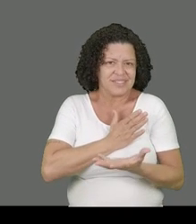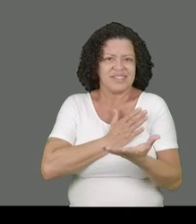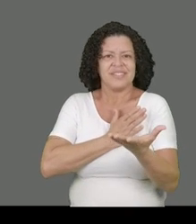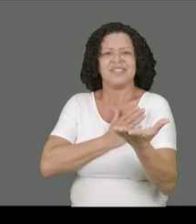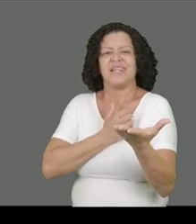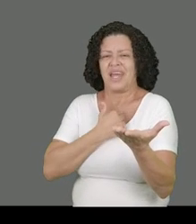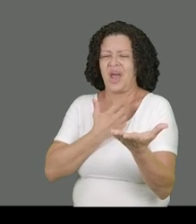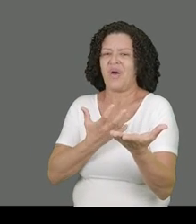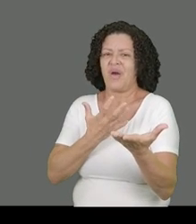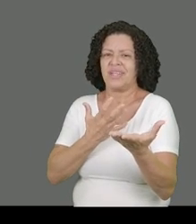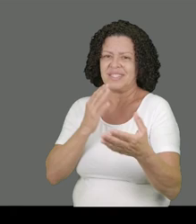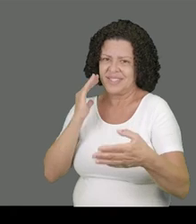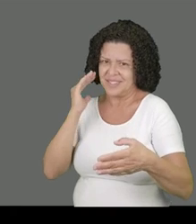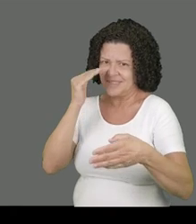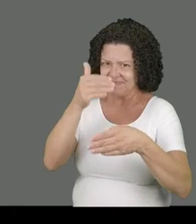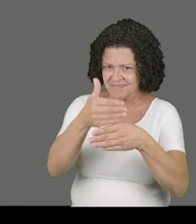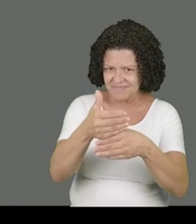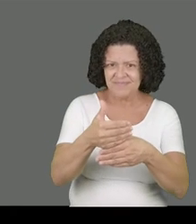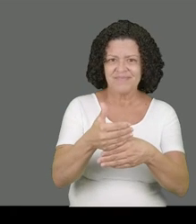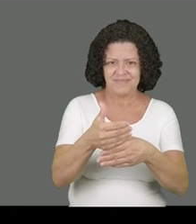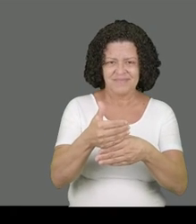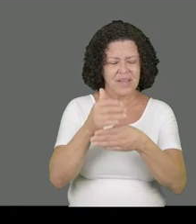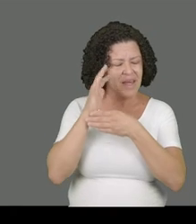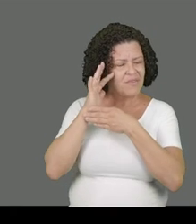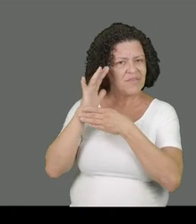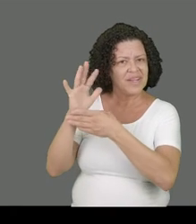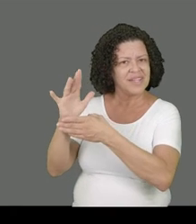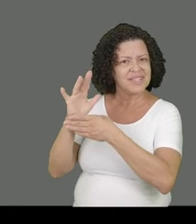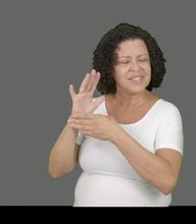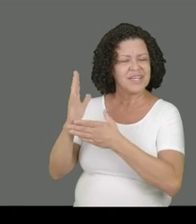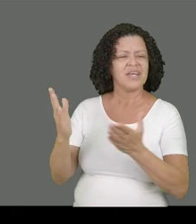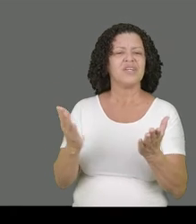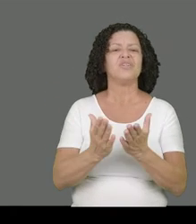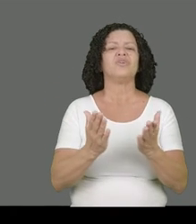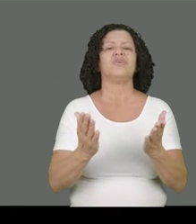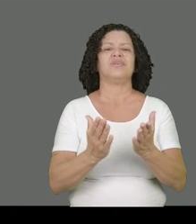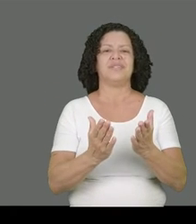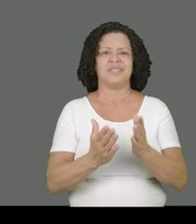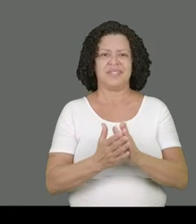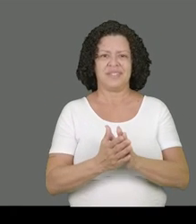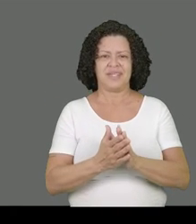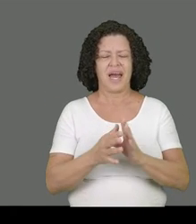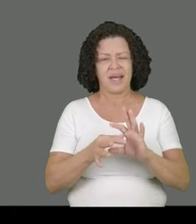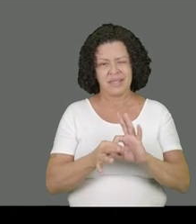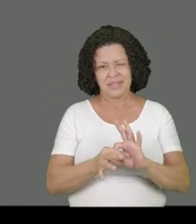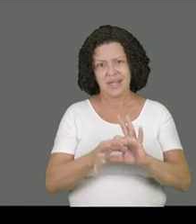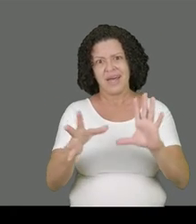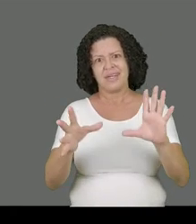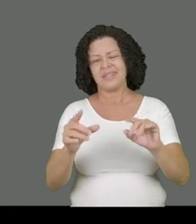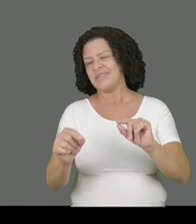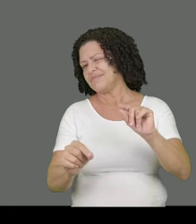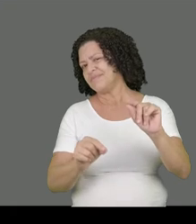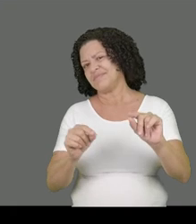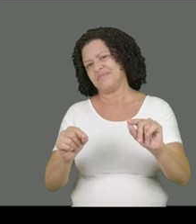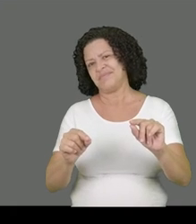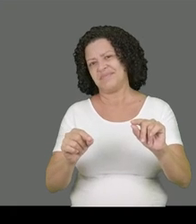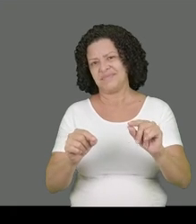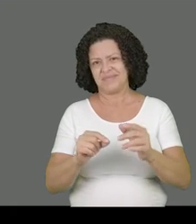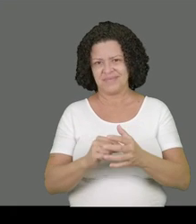corações, eu gostaria de encerrar a reflexão de hoje,